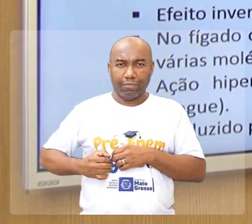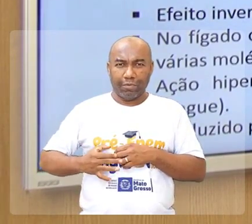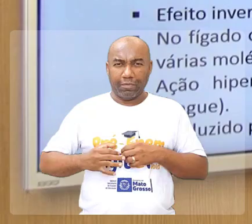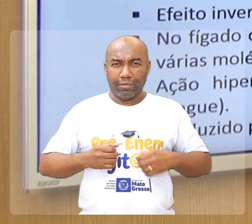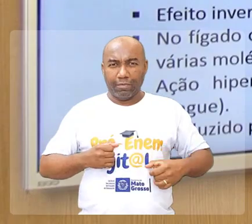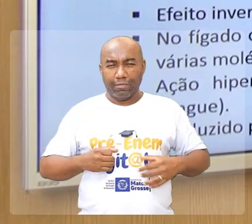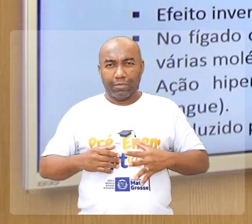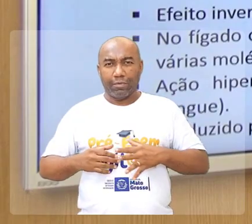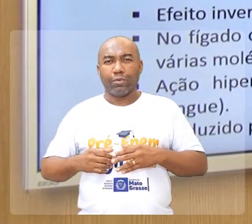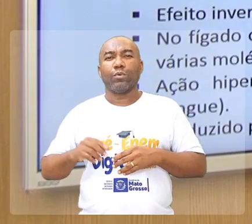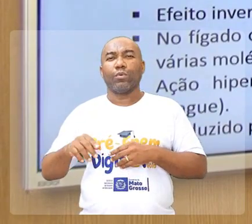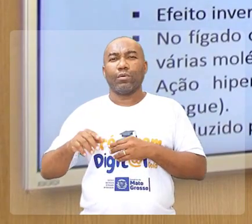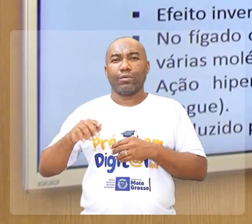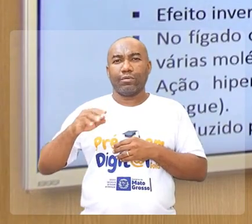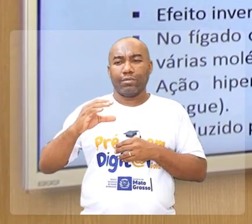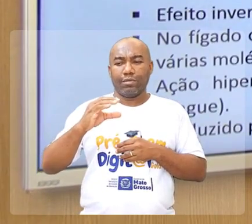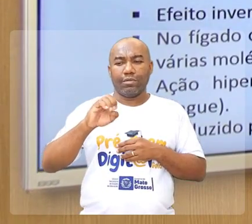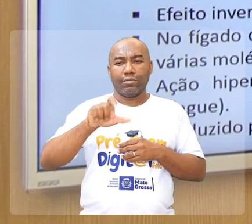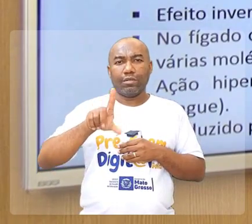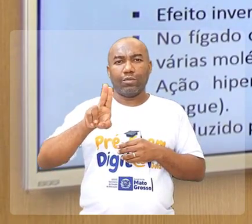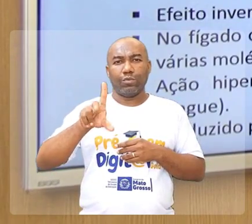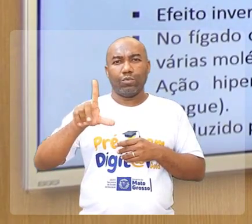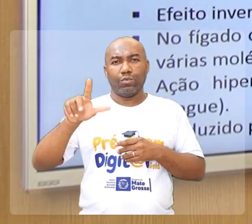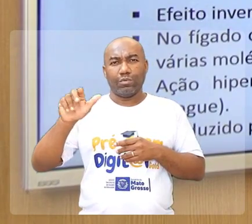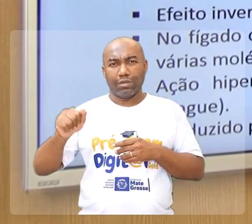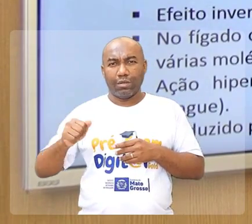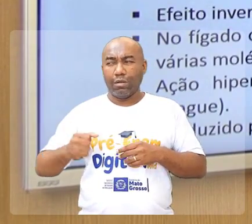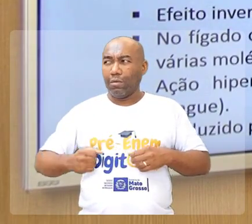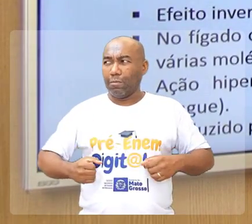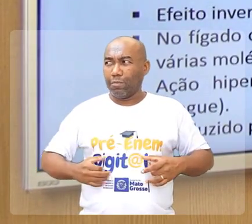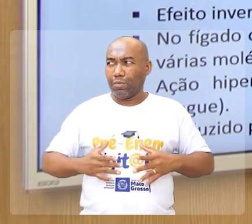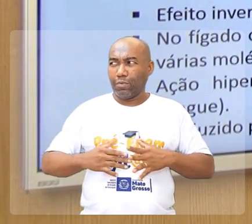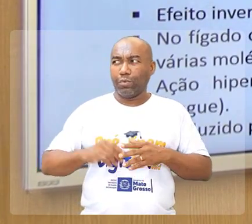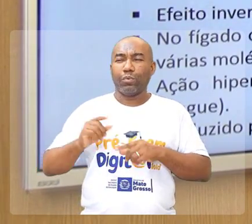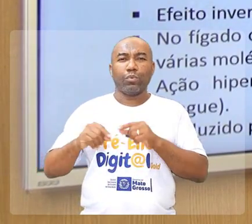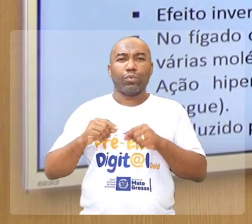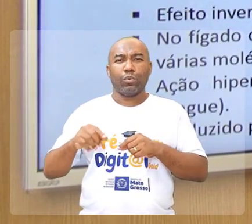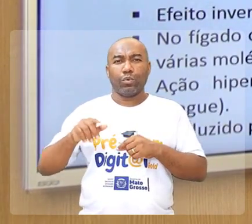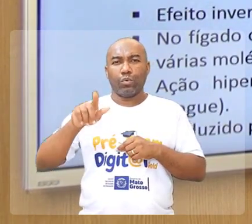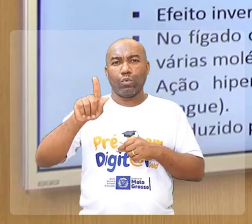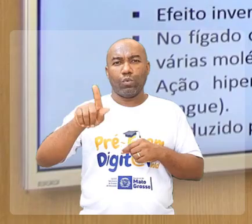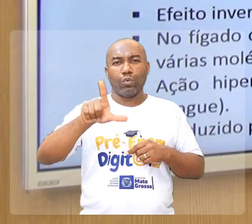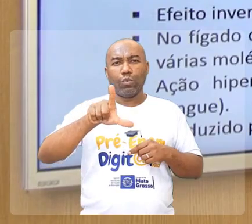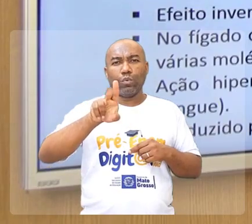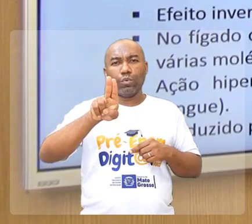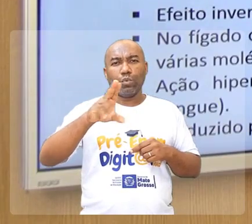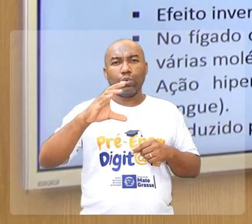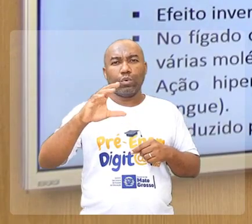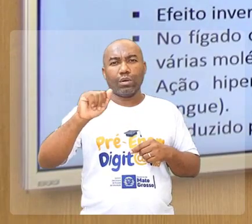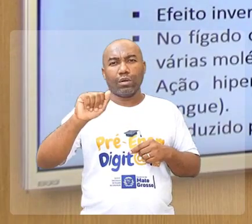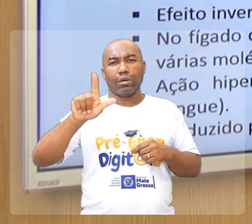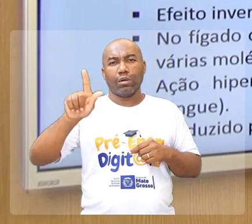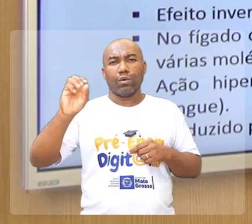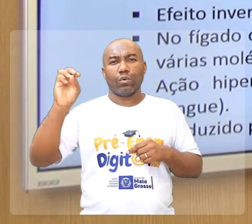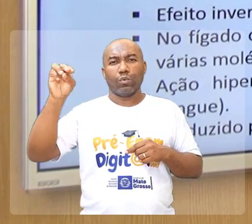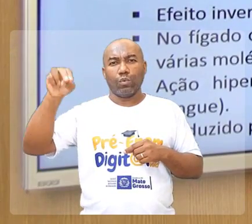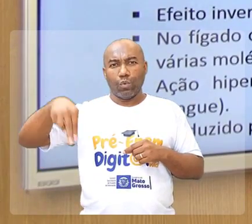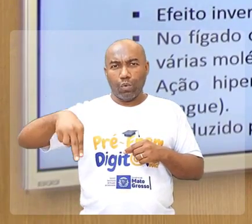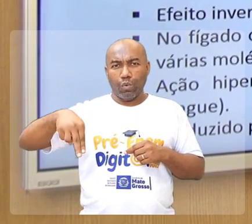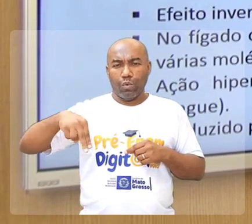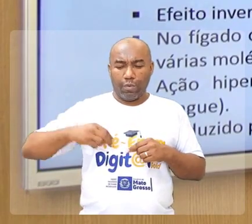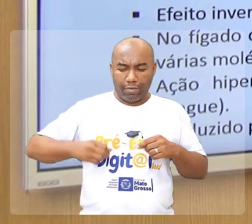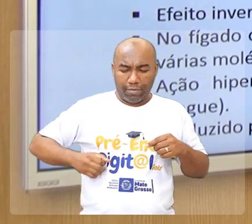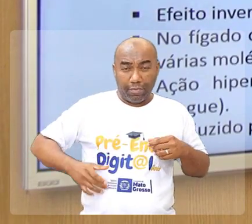outras células, que são chamadas células alfa, ele vai liberar o hormônio glucagon. O hormônio glucagon, ele